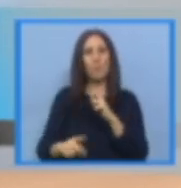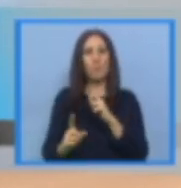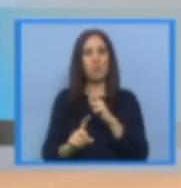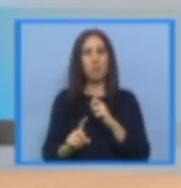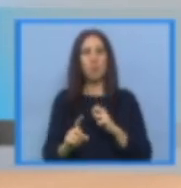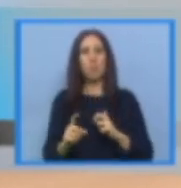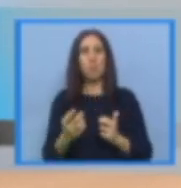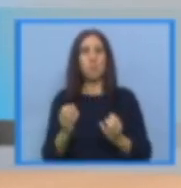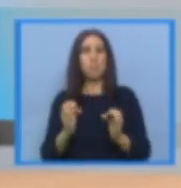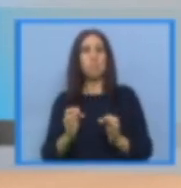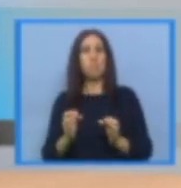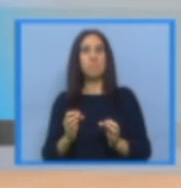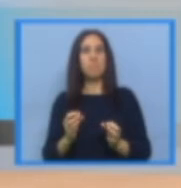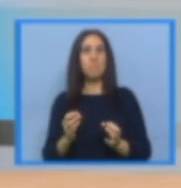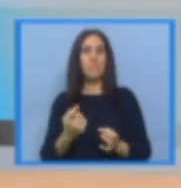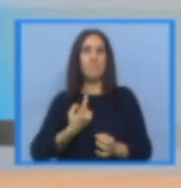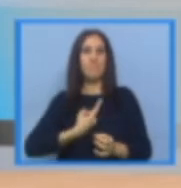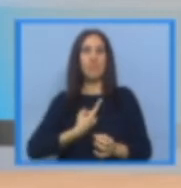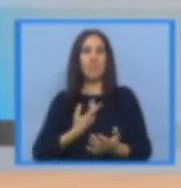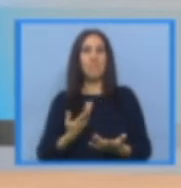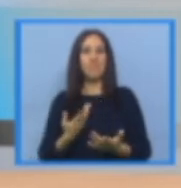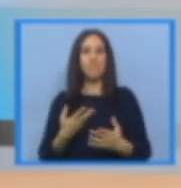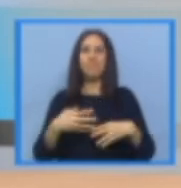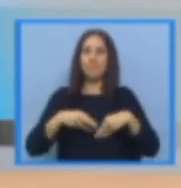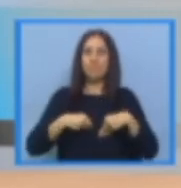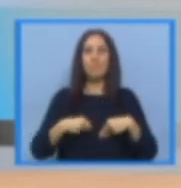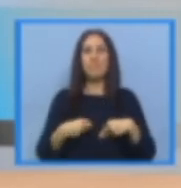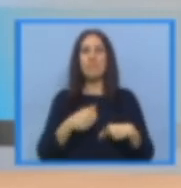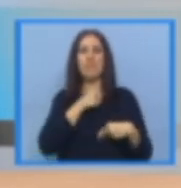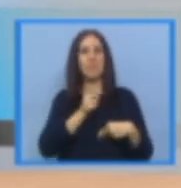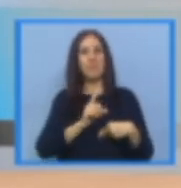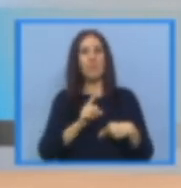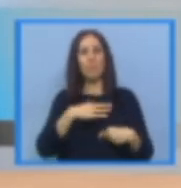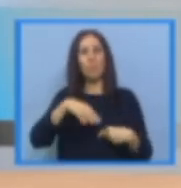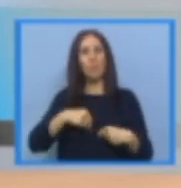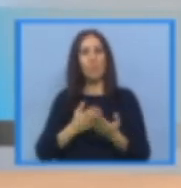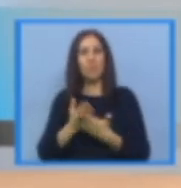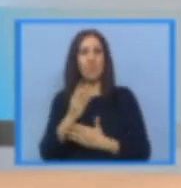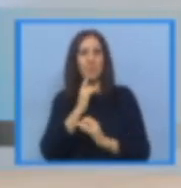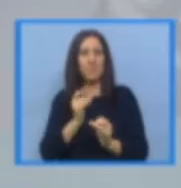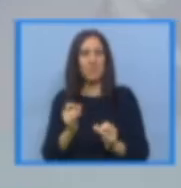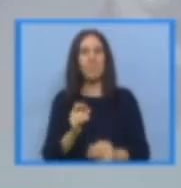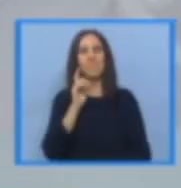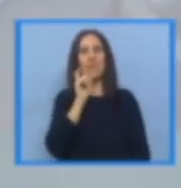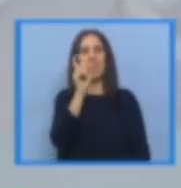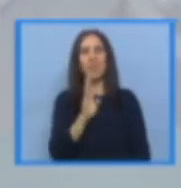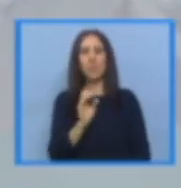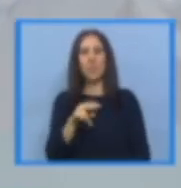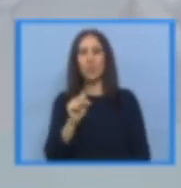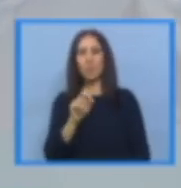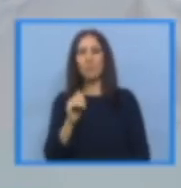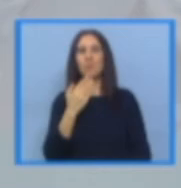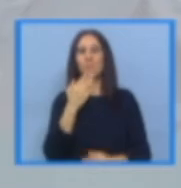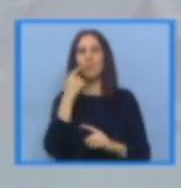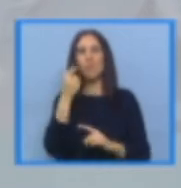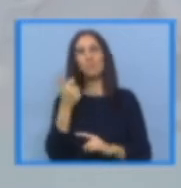é impossível não ficar indiferente, é impossível continuar no nosso mundinho. A Joana Gomes, boa viagem para o Chad, Obrigada. já